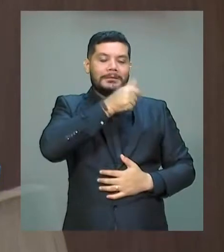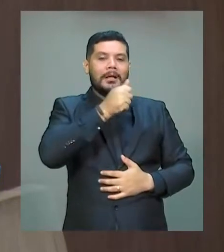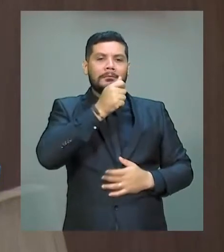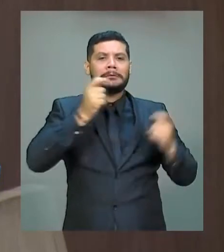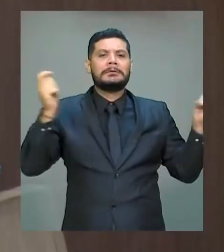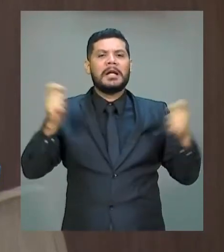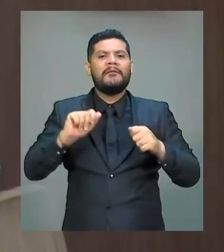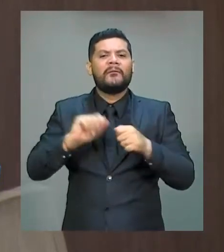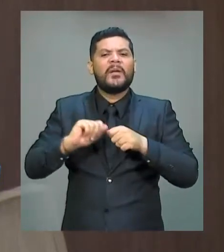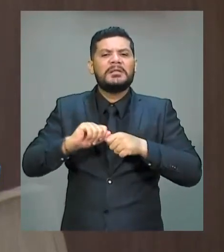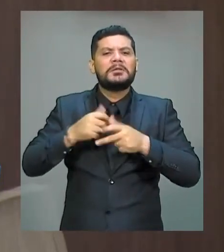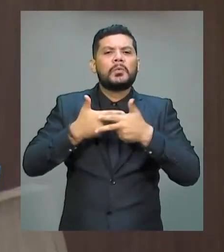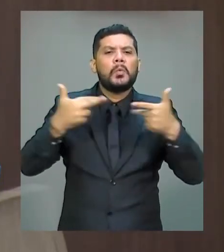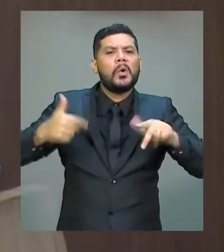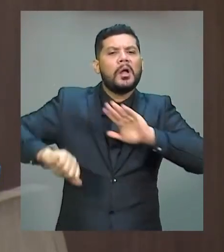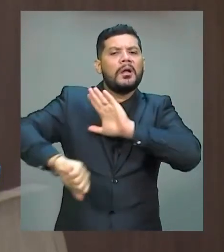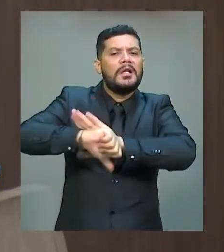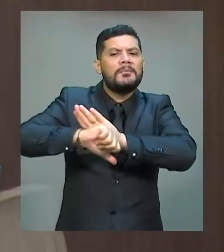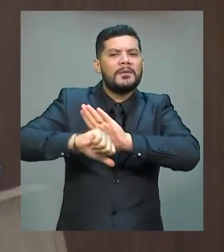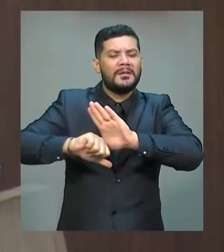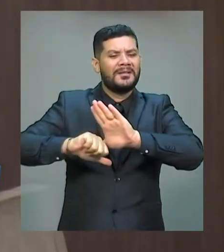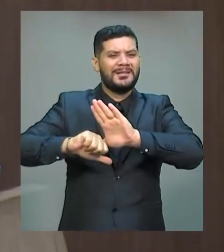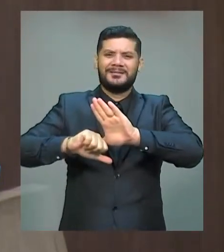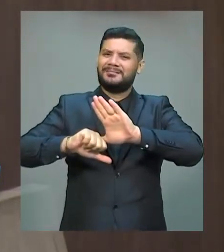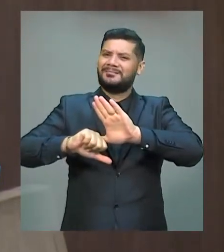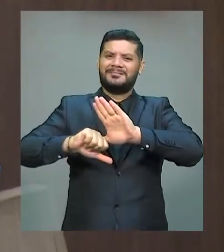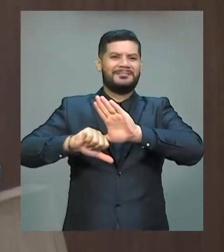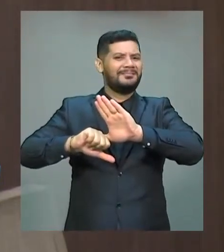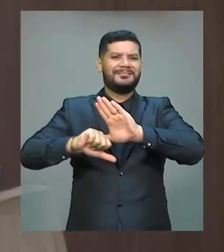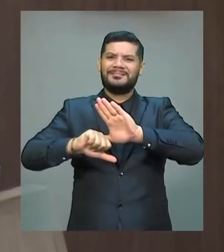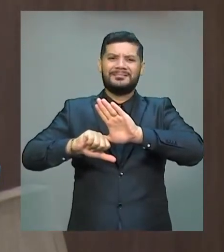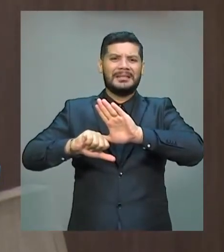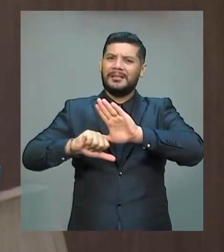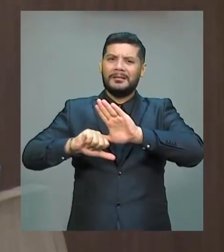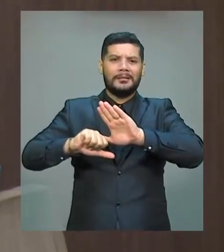de crimes. Não é um salvo-conduto para o cometimento de crimes.